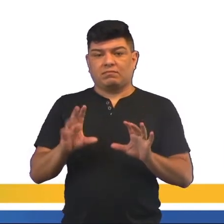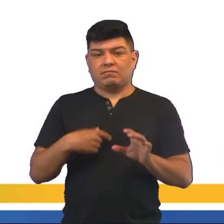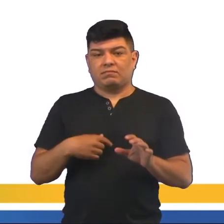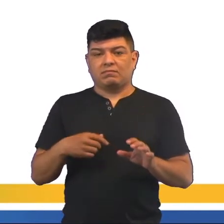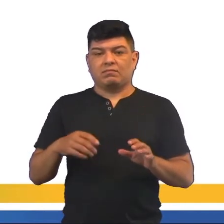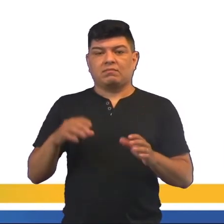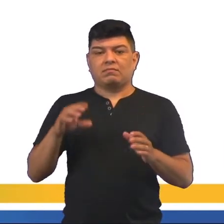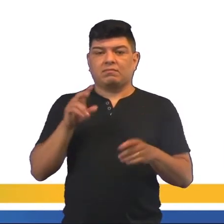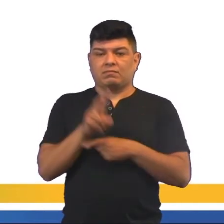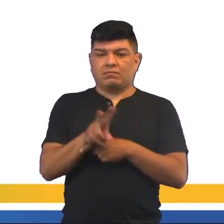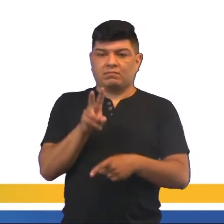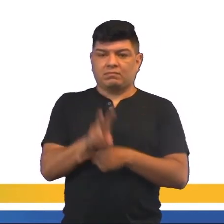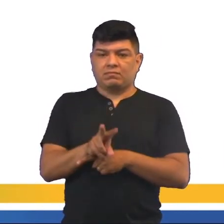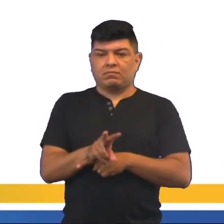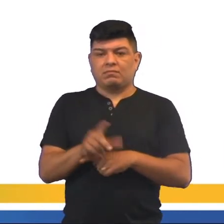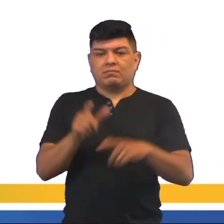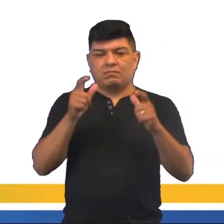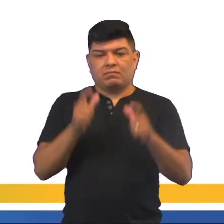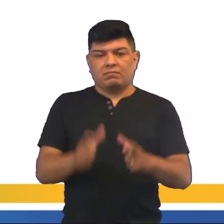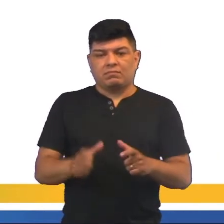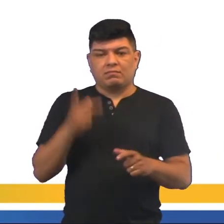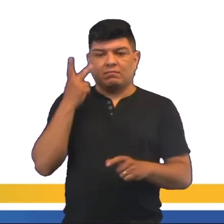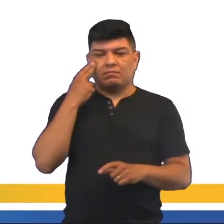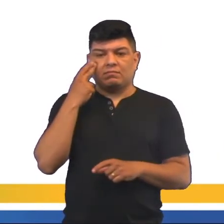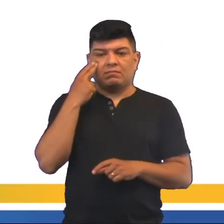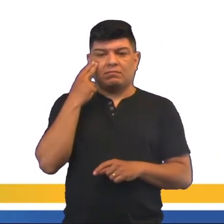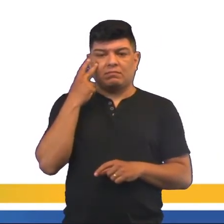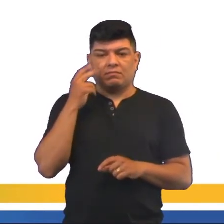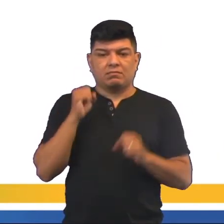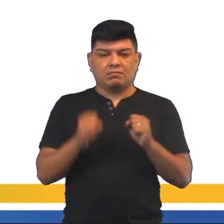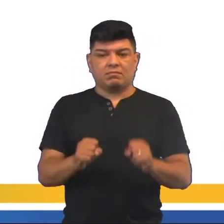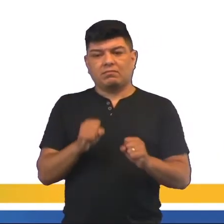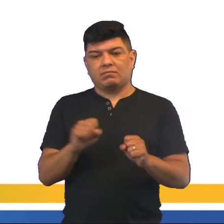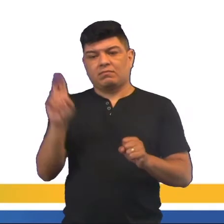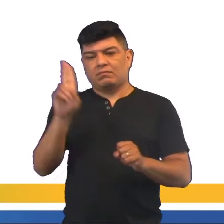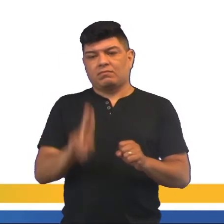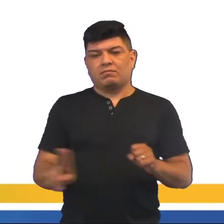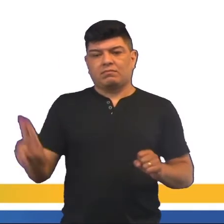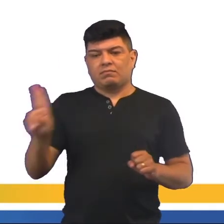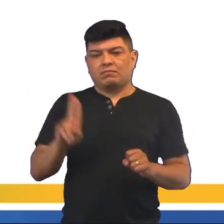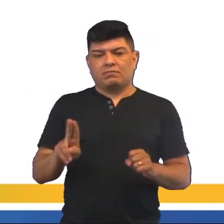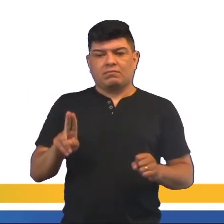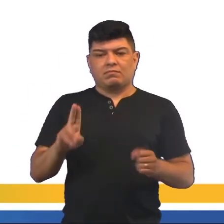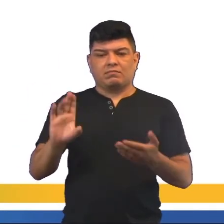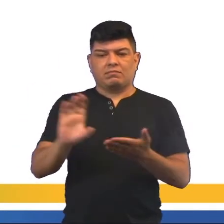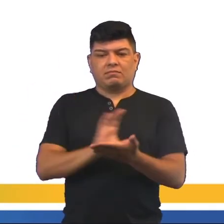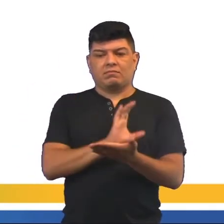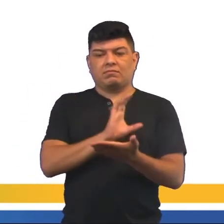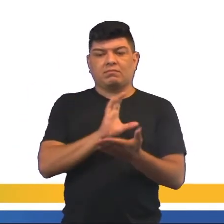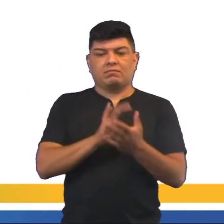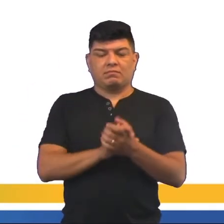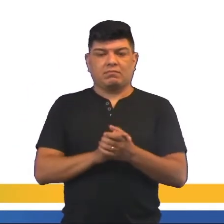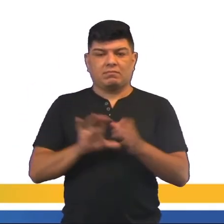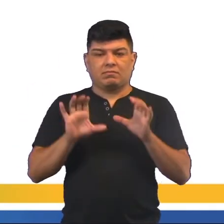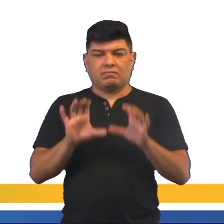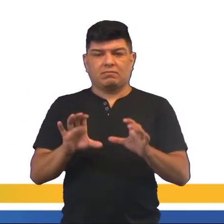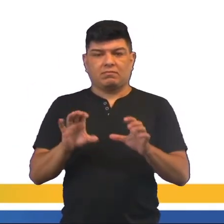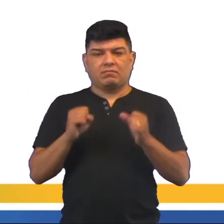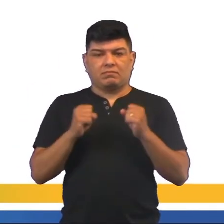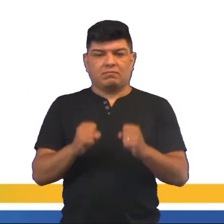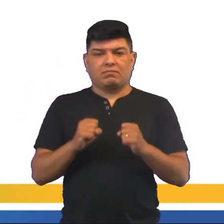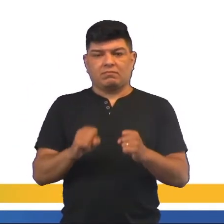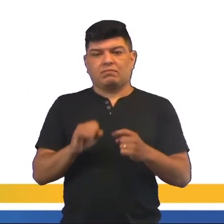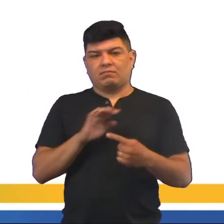de conservar o ambiente natural, permitindo o uso indireto dos seus recursos. Nesse caso, a gente